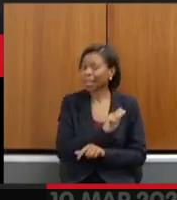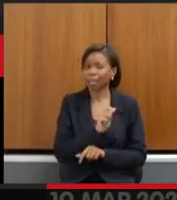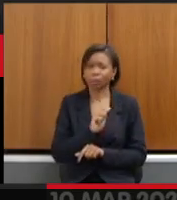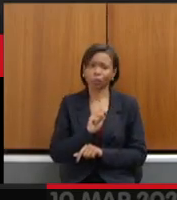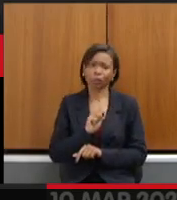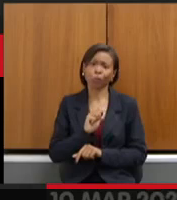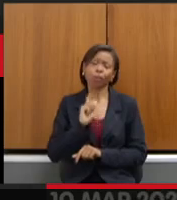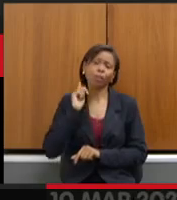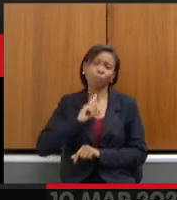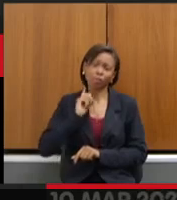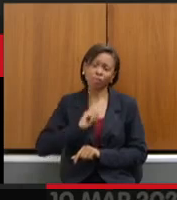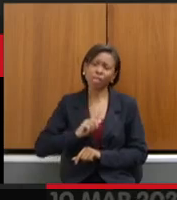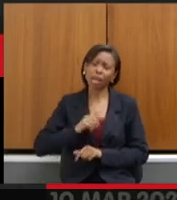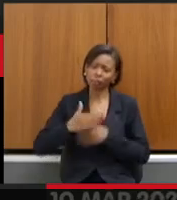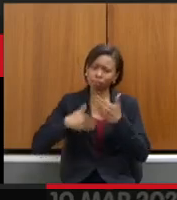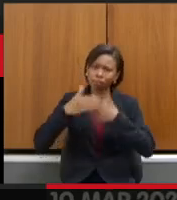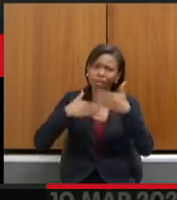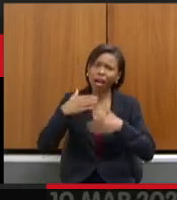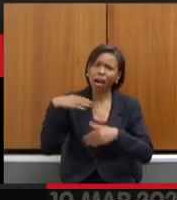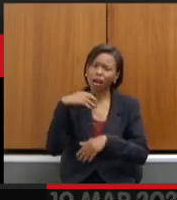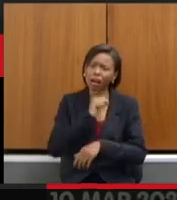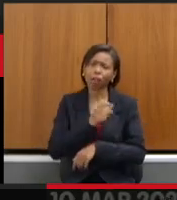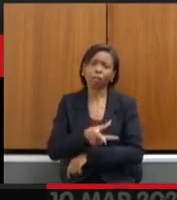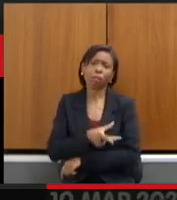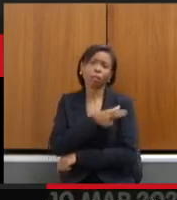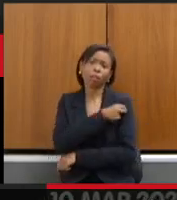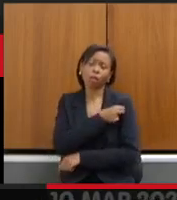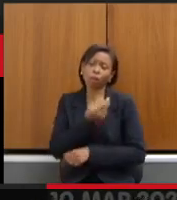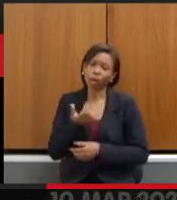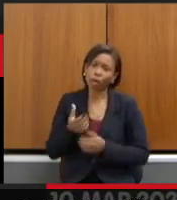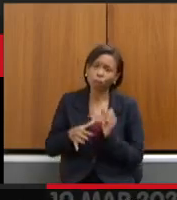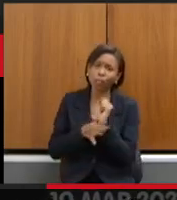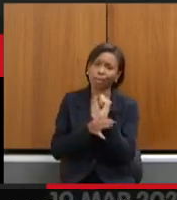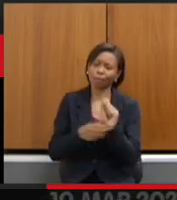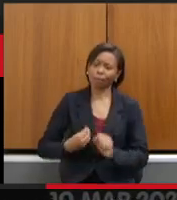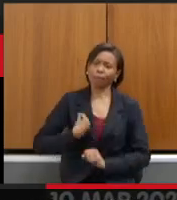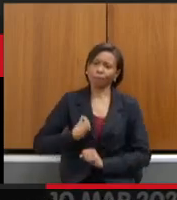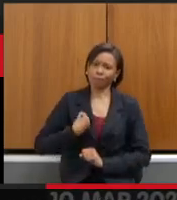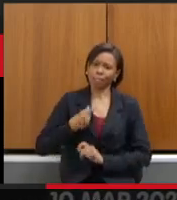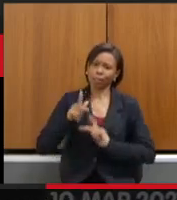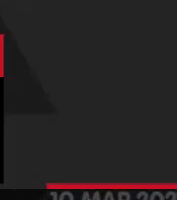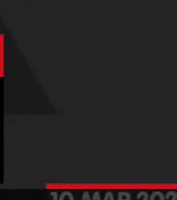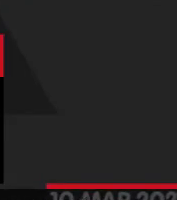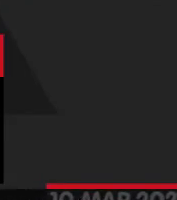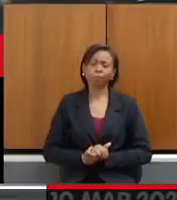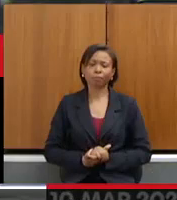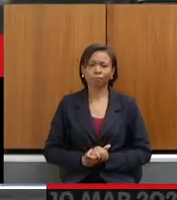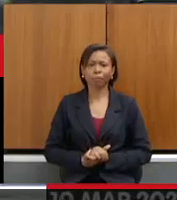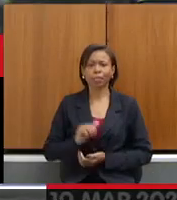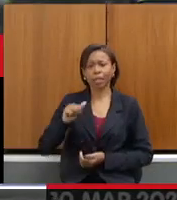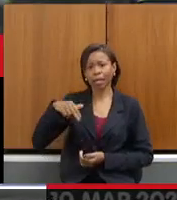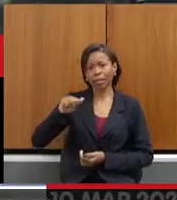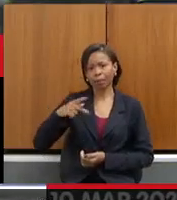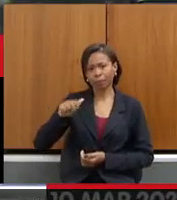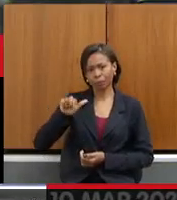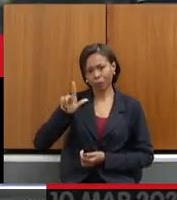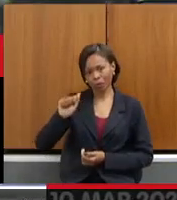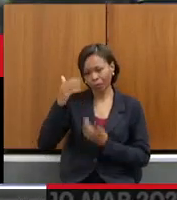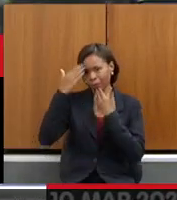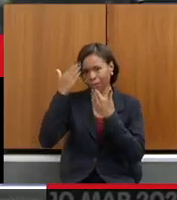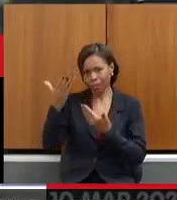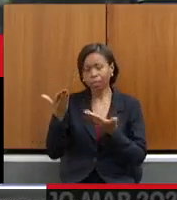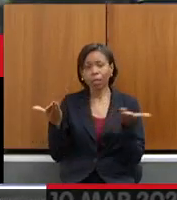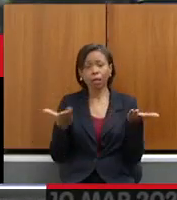acelerar pode desse processo de vacinação para garantir a vida aí da nossa população Obrigado deputada Ana Paula Siqueira com a